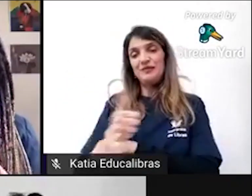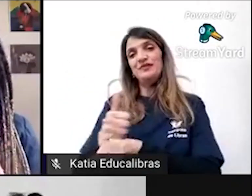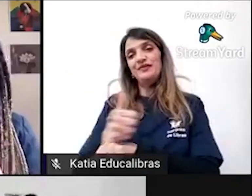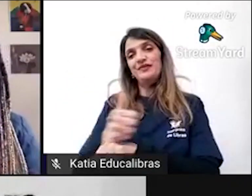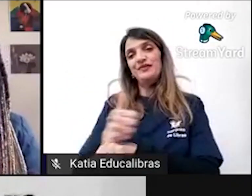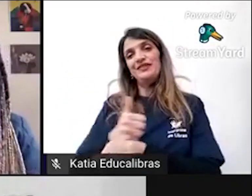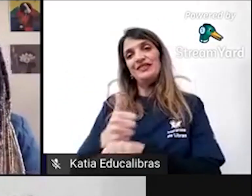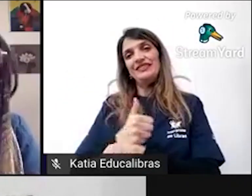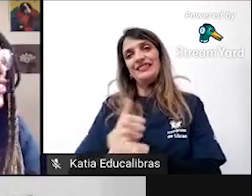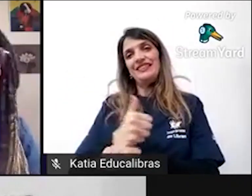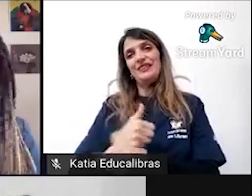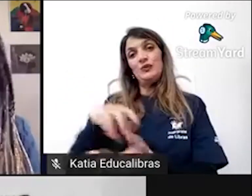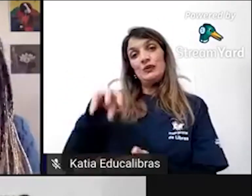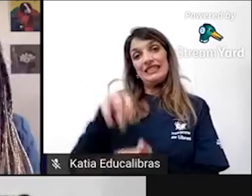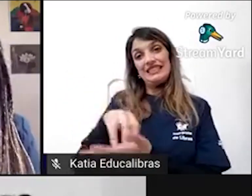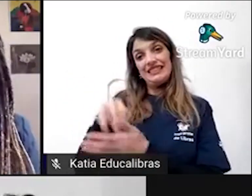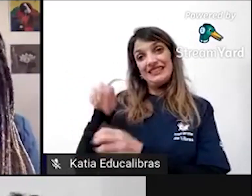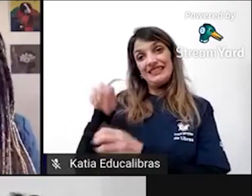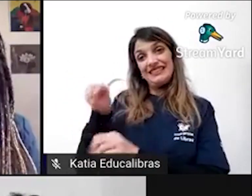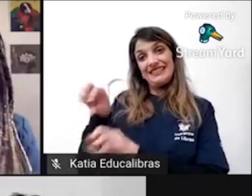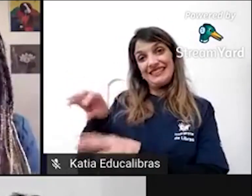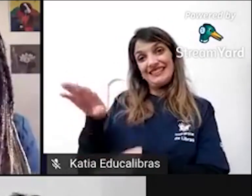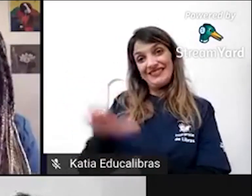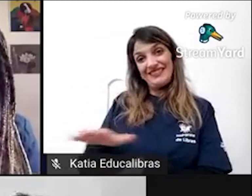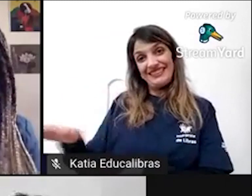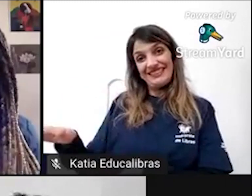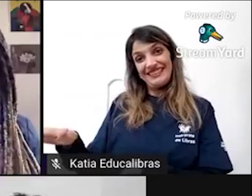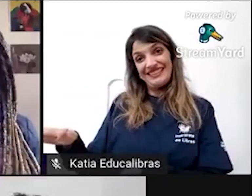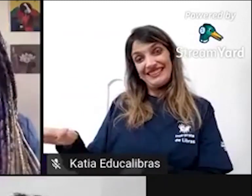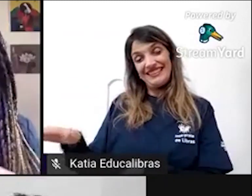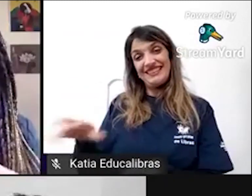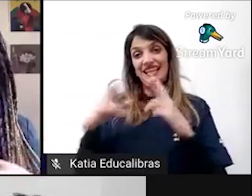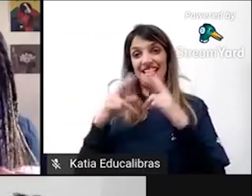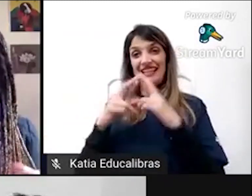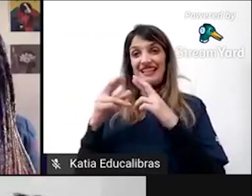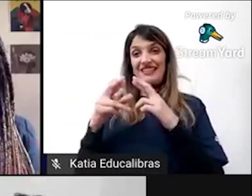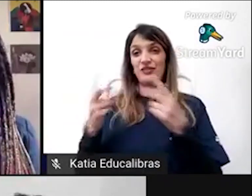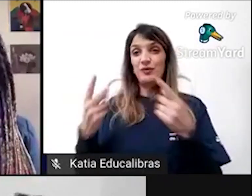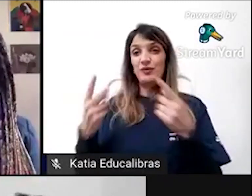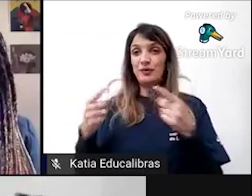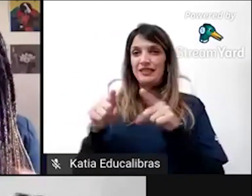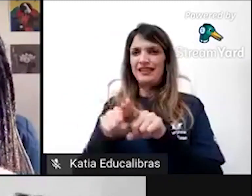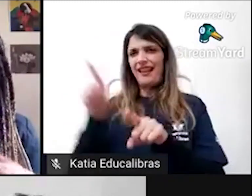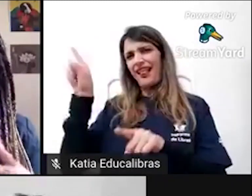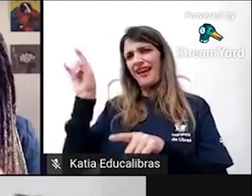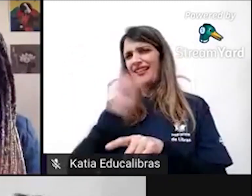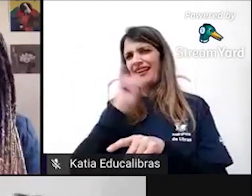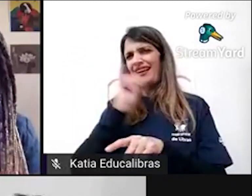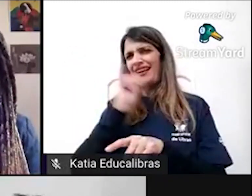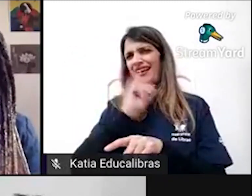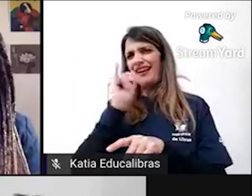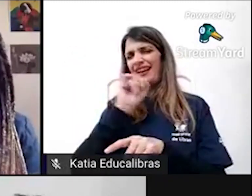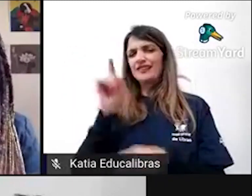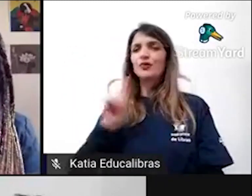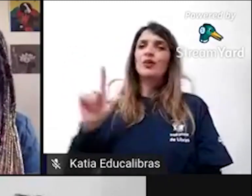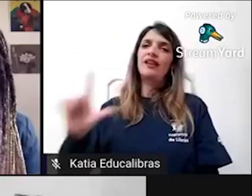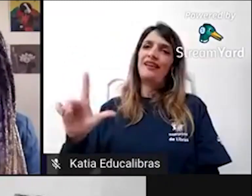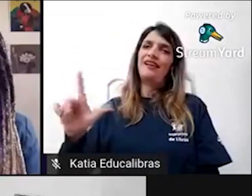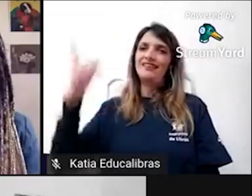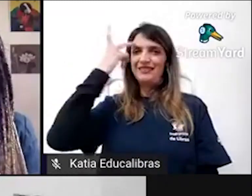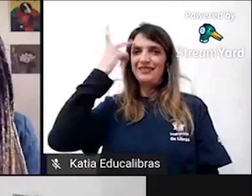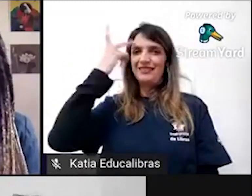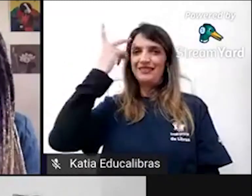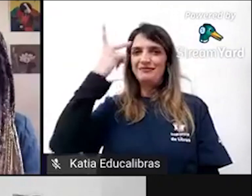num centro de educação infantil do que hoje é chamado Rede Parceira, né? Lá em Itaquera, na zona leste de São Paulo, eu acredito que tem